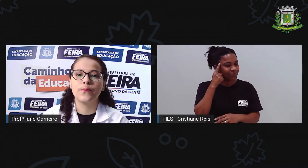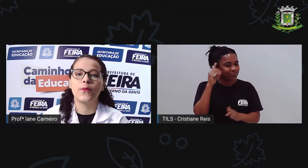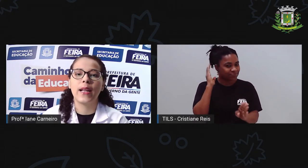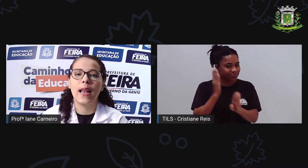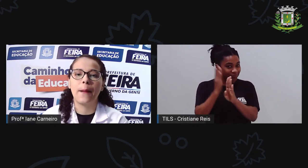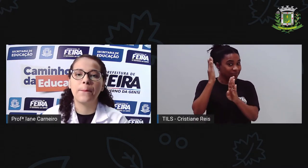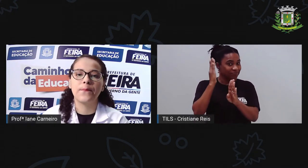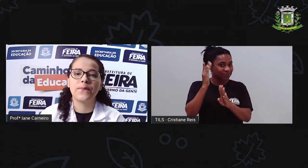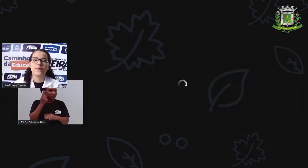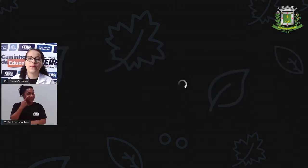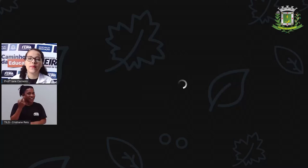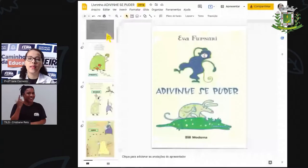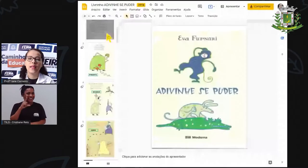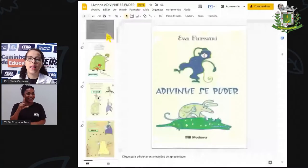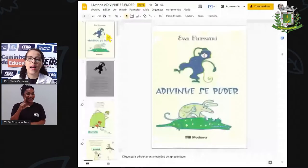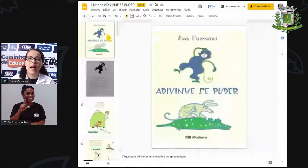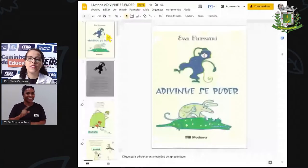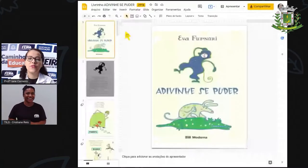Bora lá.